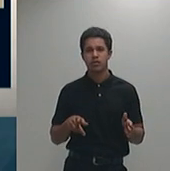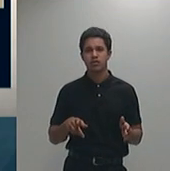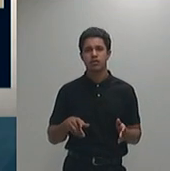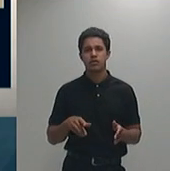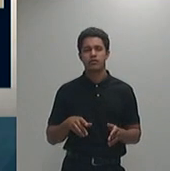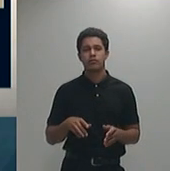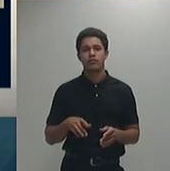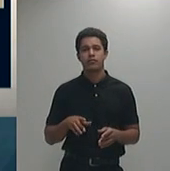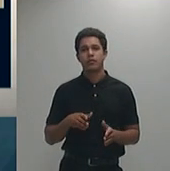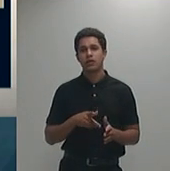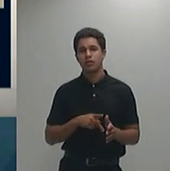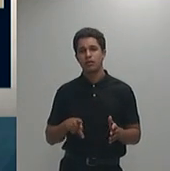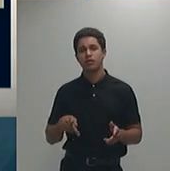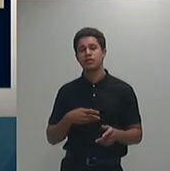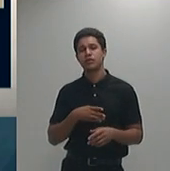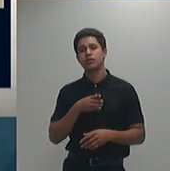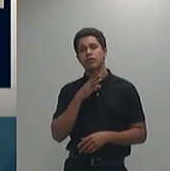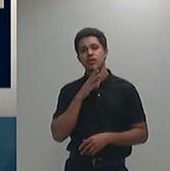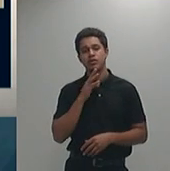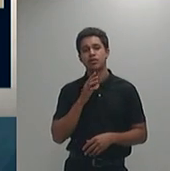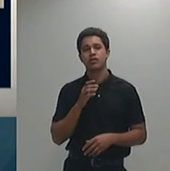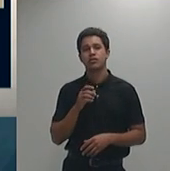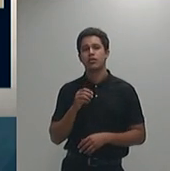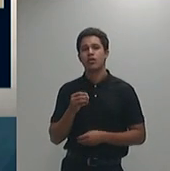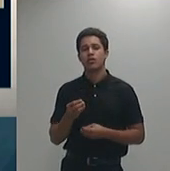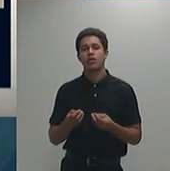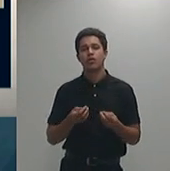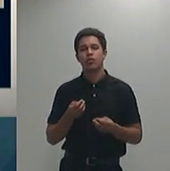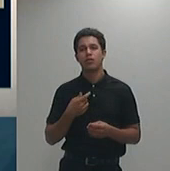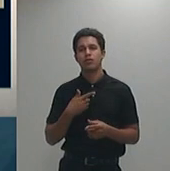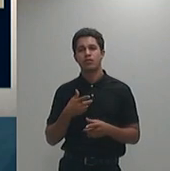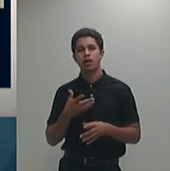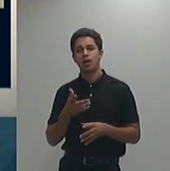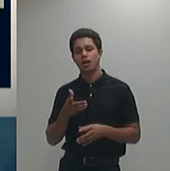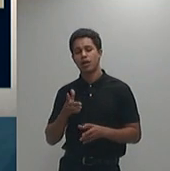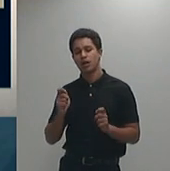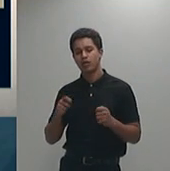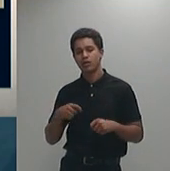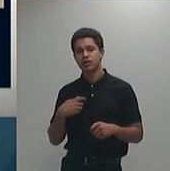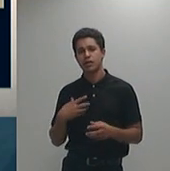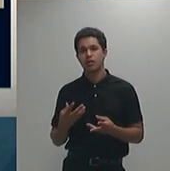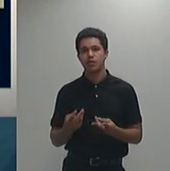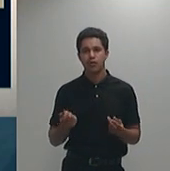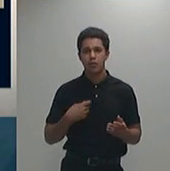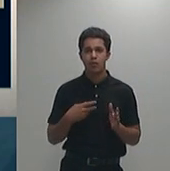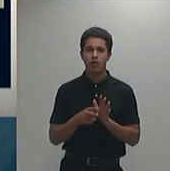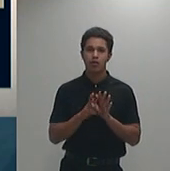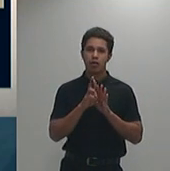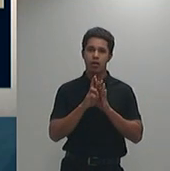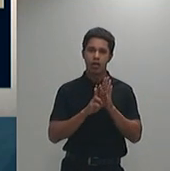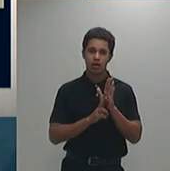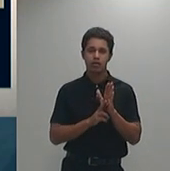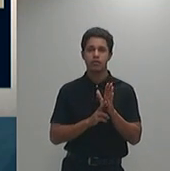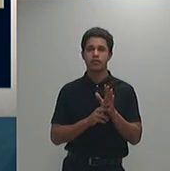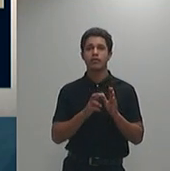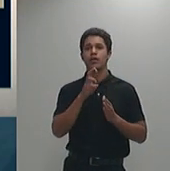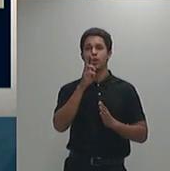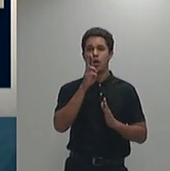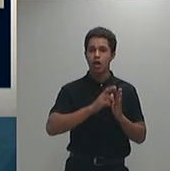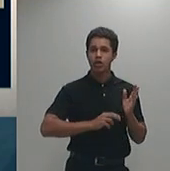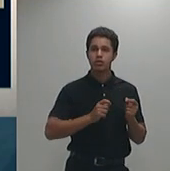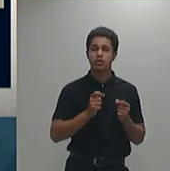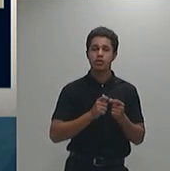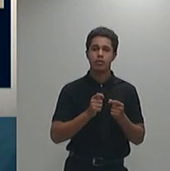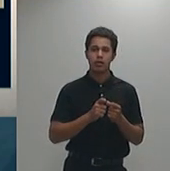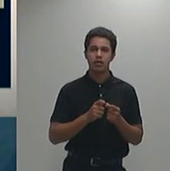reconhecido Justamente não ter atribuição para dirimir o segundo as disposições do regulamento registros é esse propósito que o